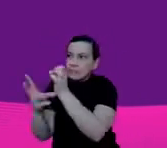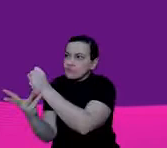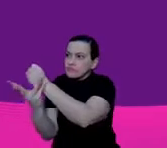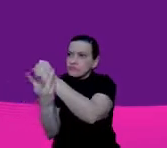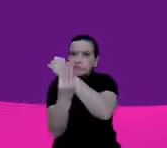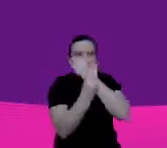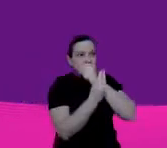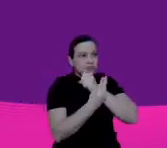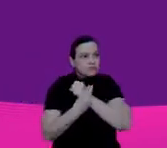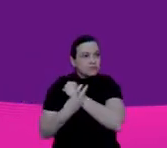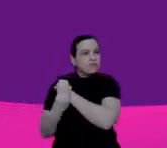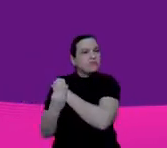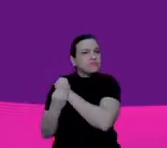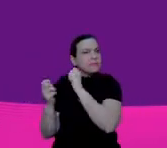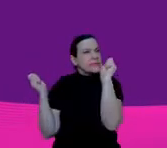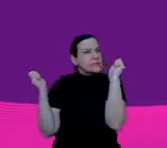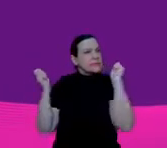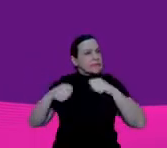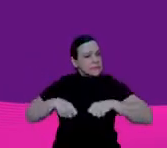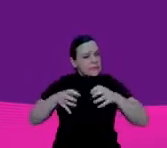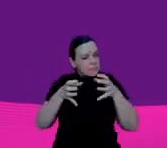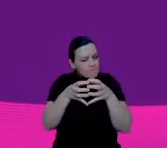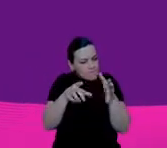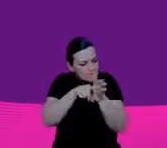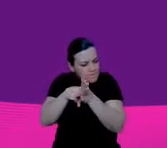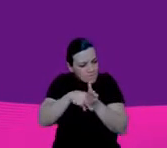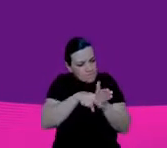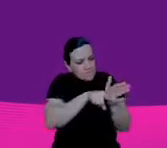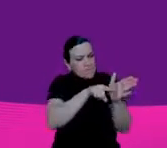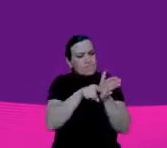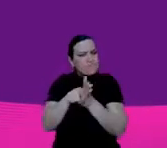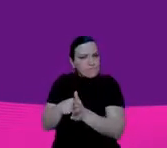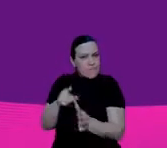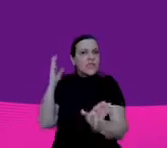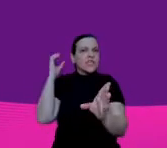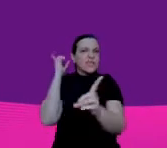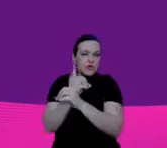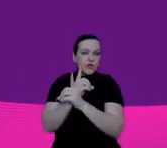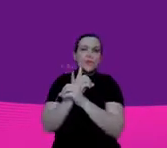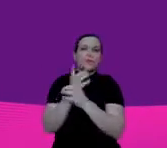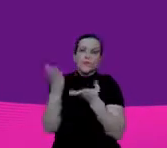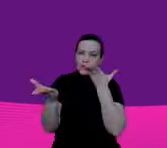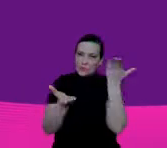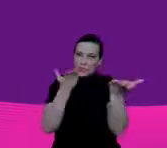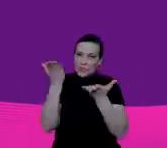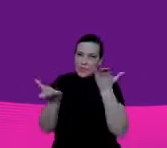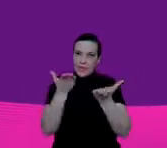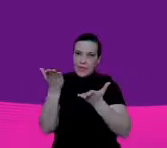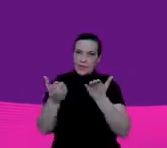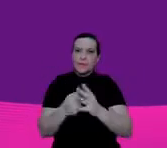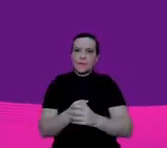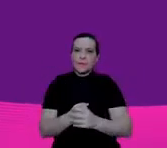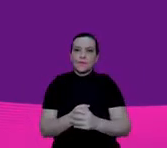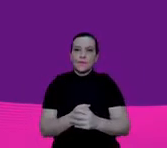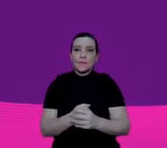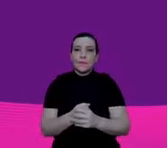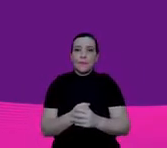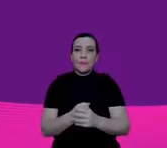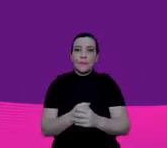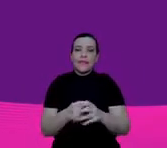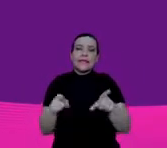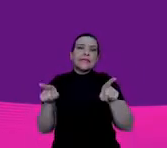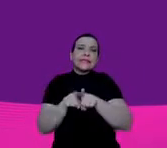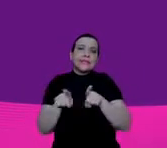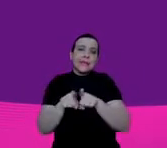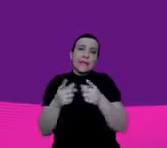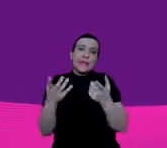conseguir ter um tratamento diferenciado para os diferentes subtipos da doença. Não dá para falar de doença de Parkinson